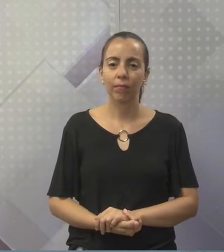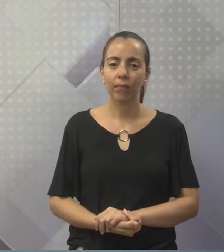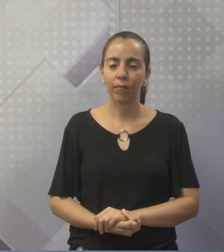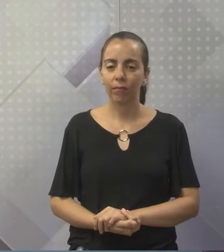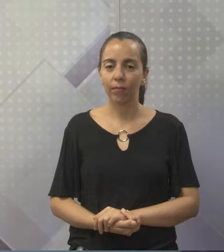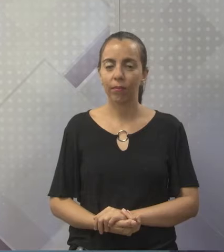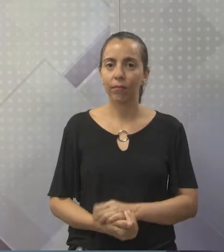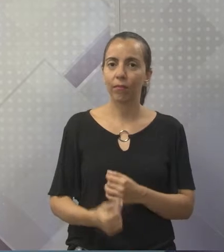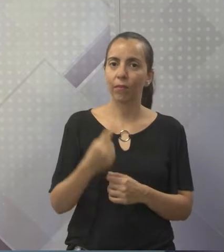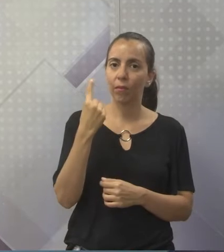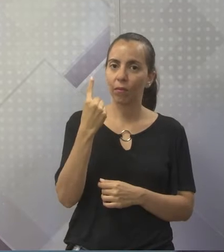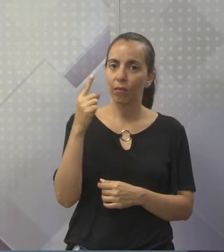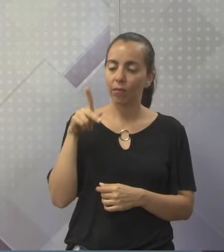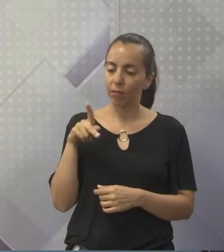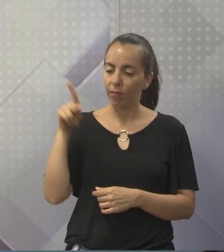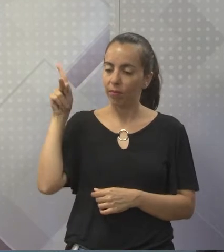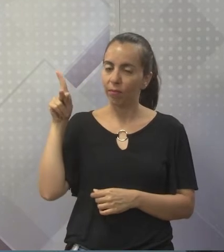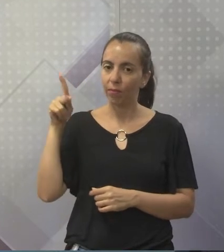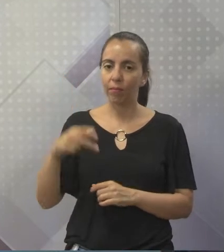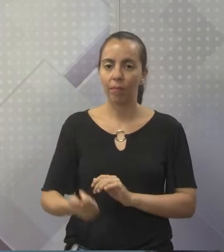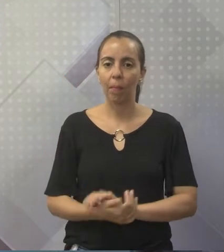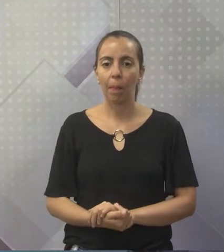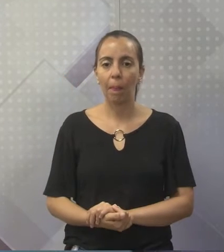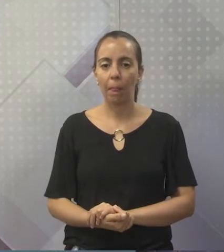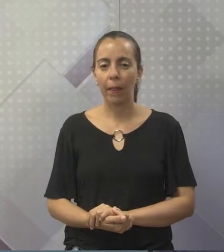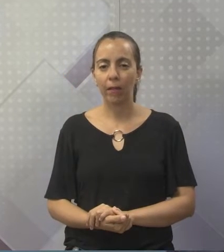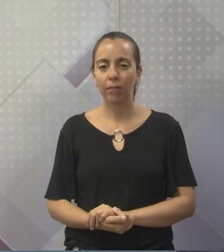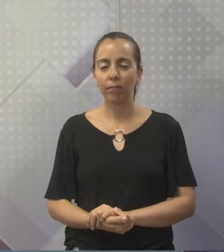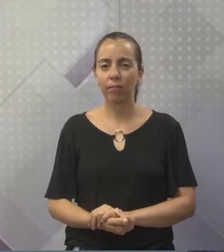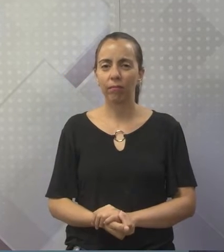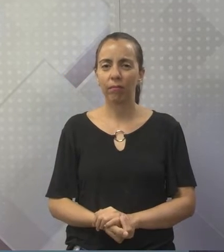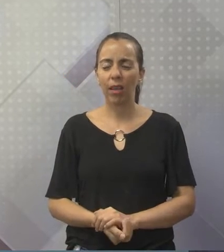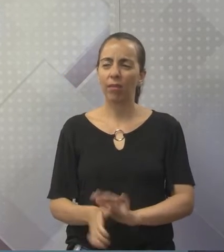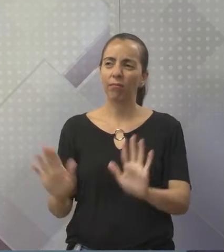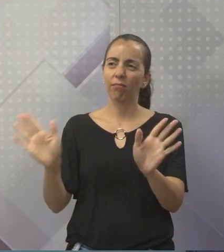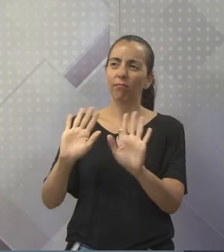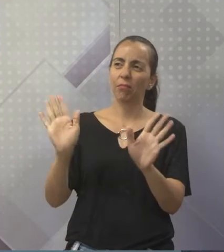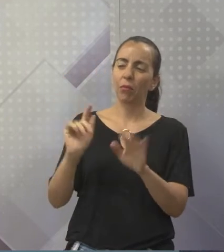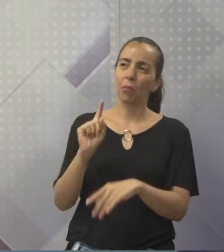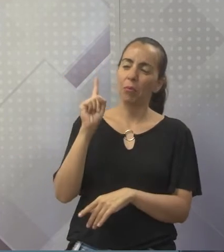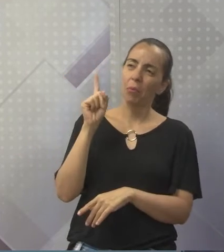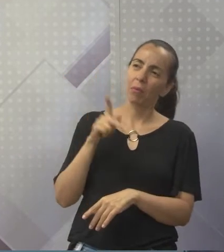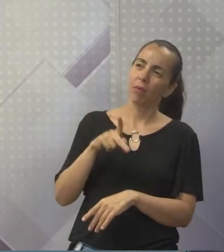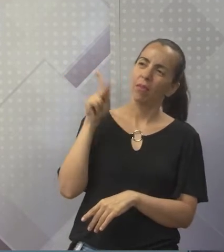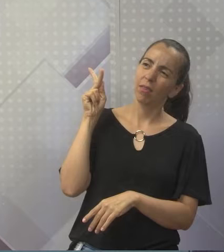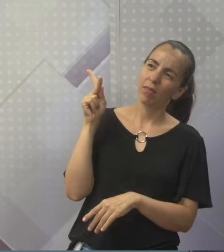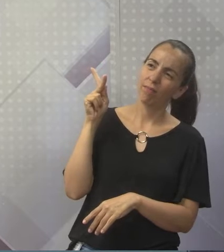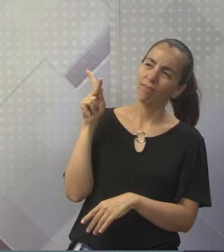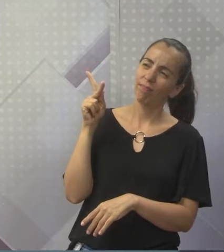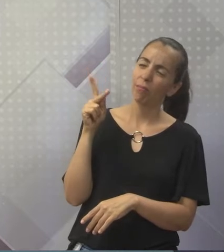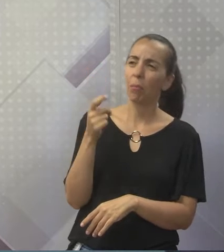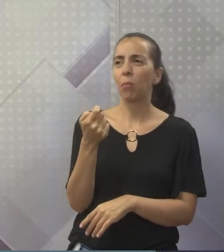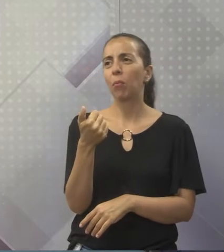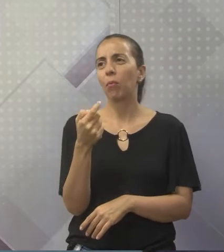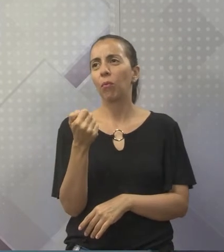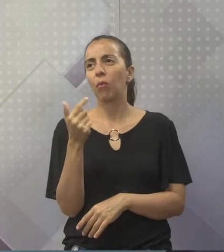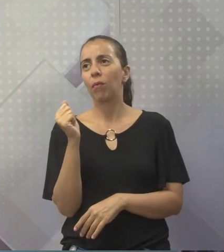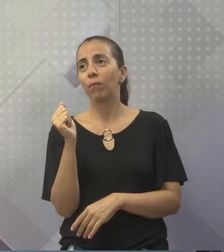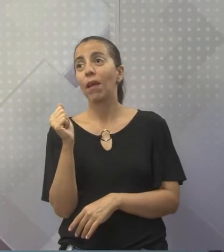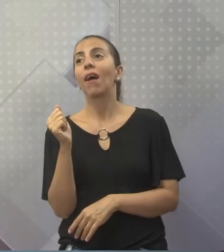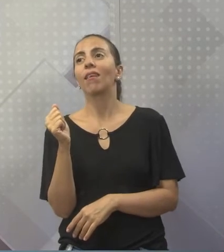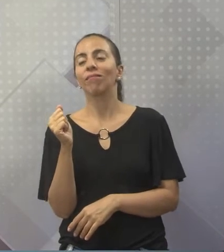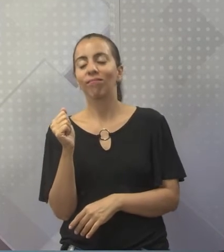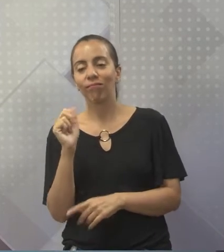Um quilo, certo? Aí eu digo: não, 1 quilo não vai dar para muita coisa. Vou comprar